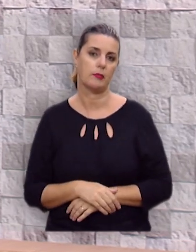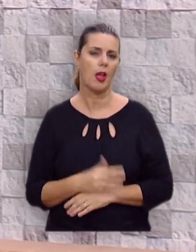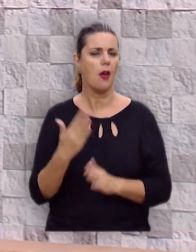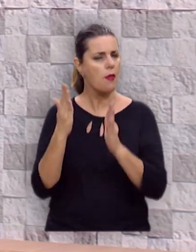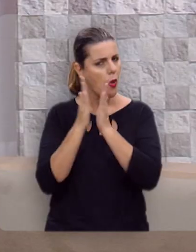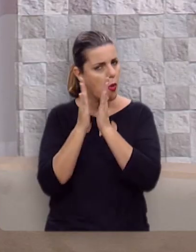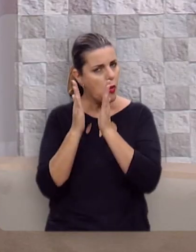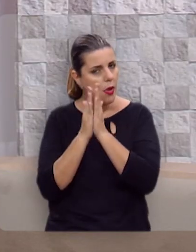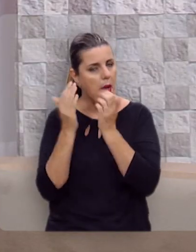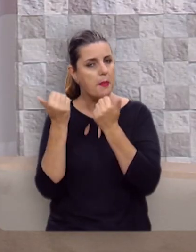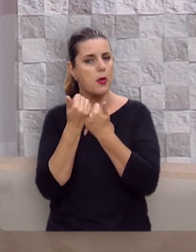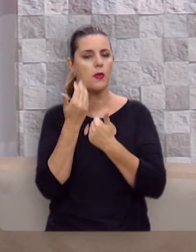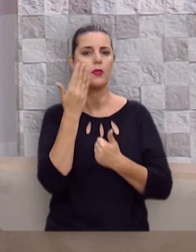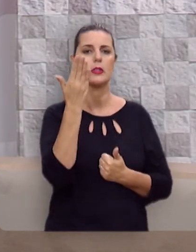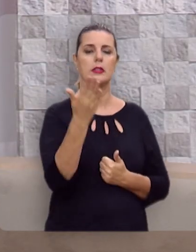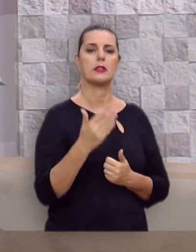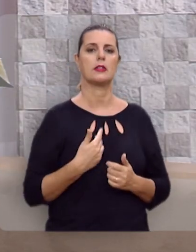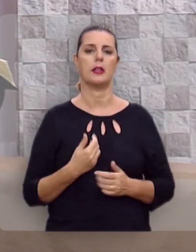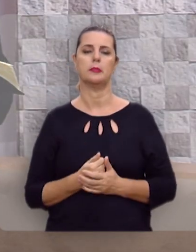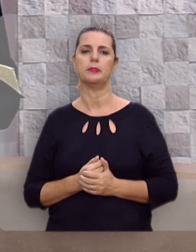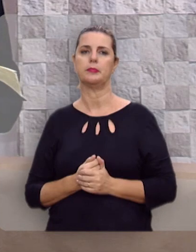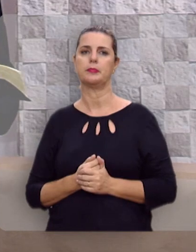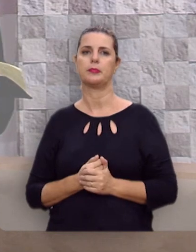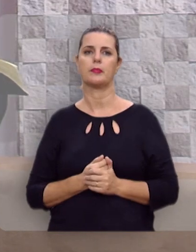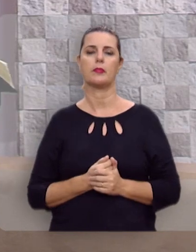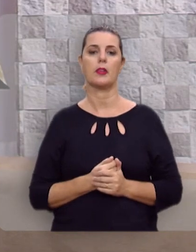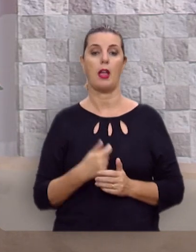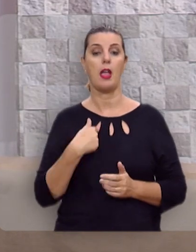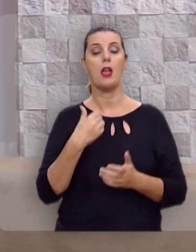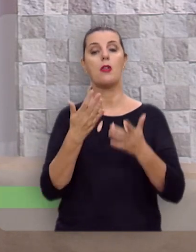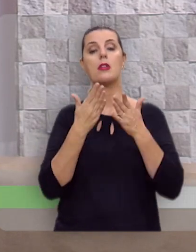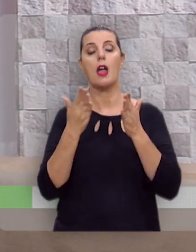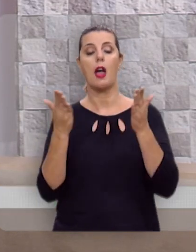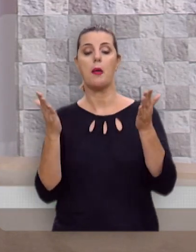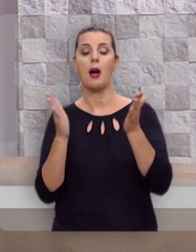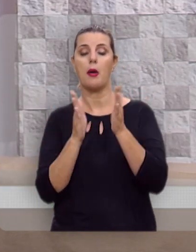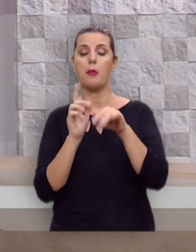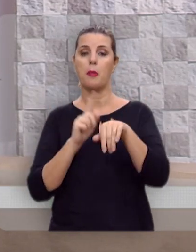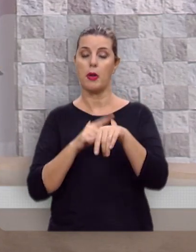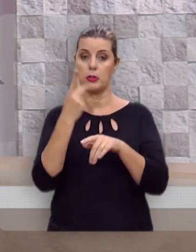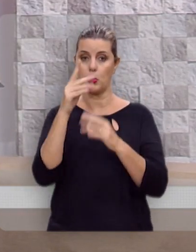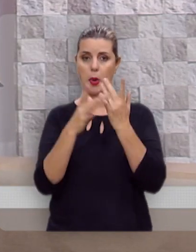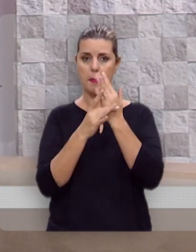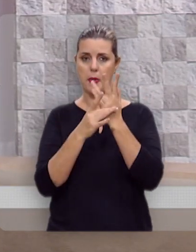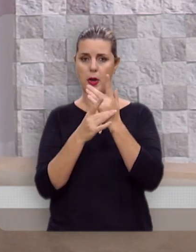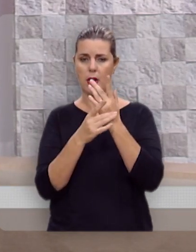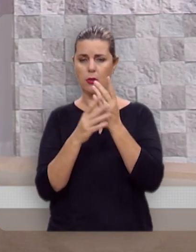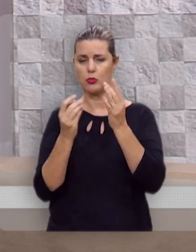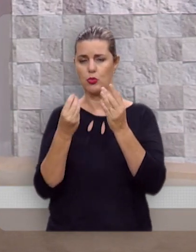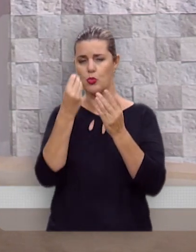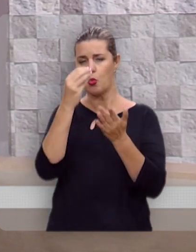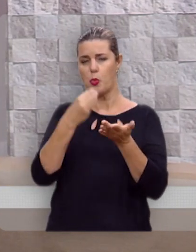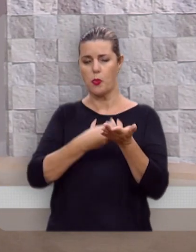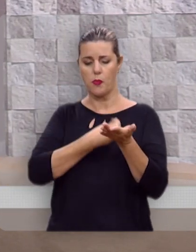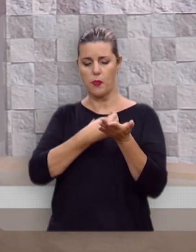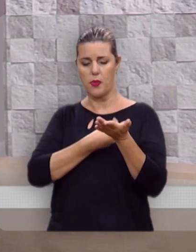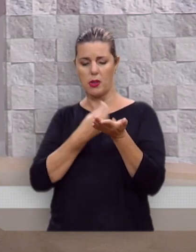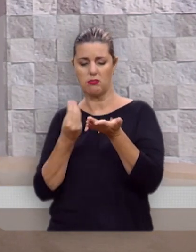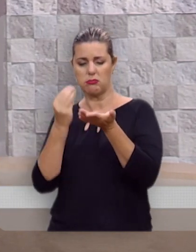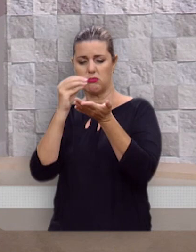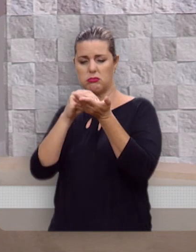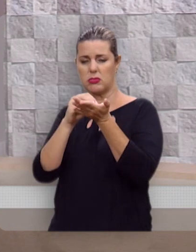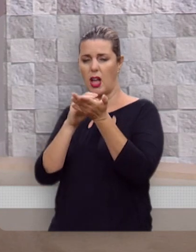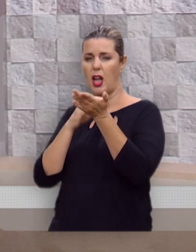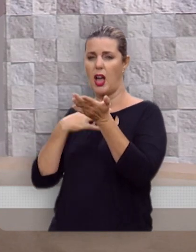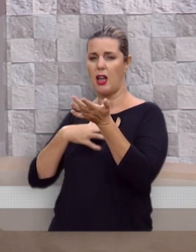vida. Eu vou orar com você, eu vou orar por você. E eu gostaria que nesse momento você colocasse suas angústias, suas